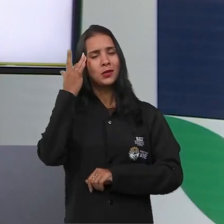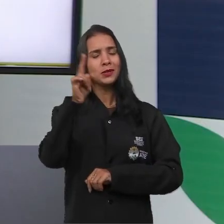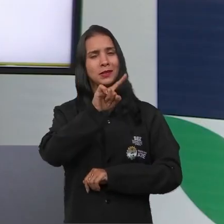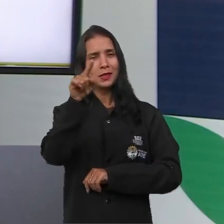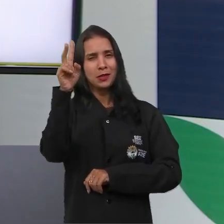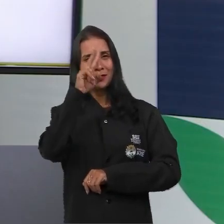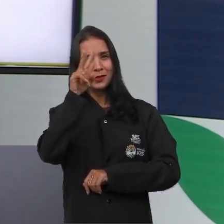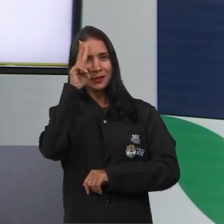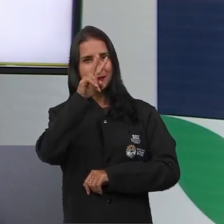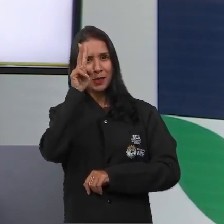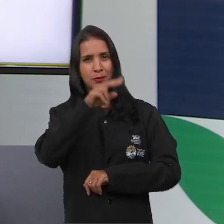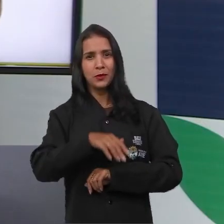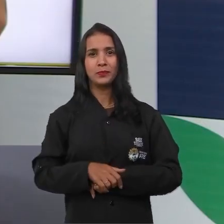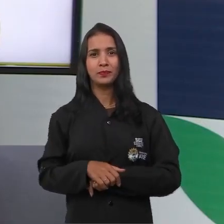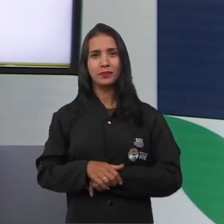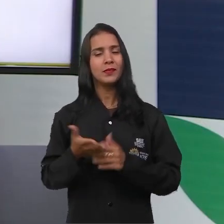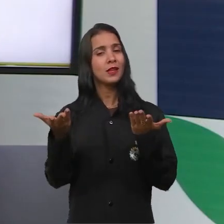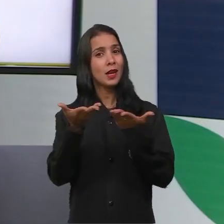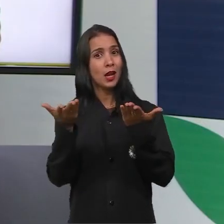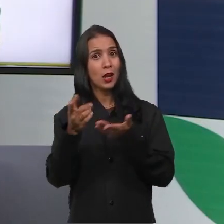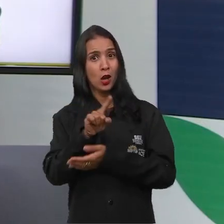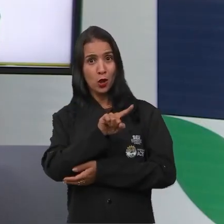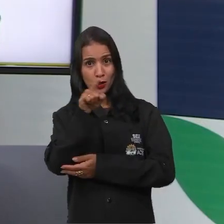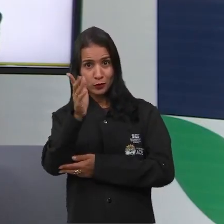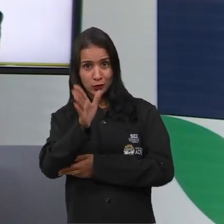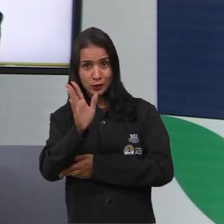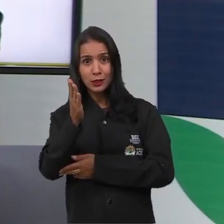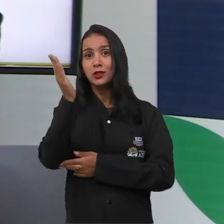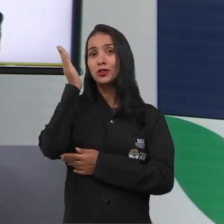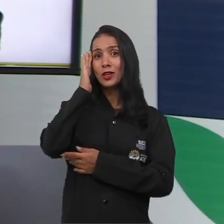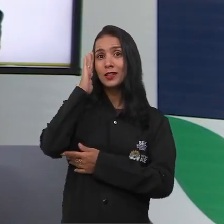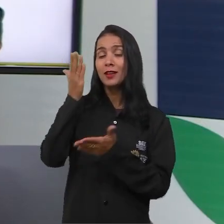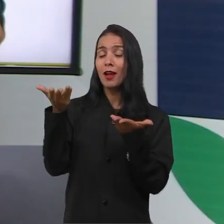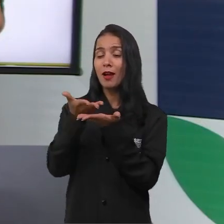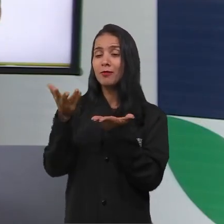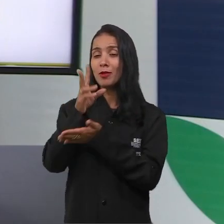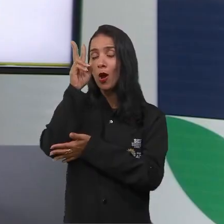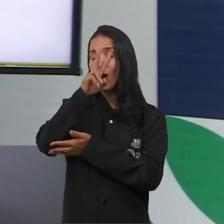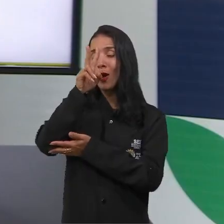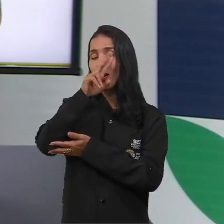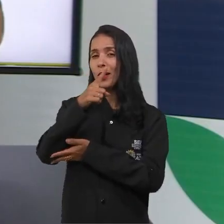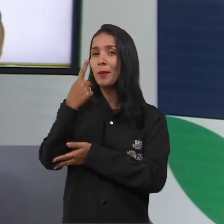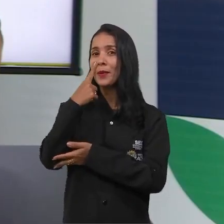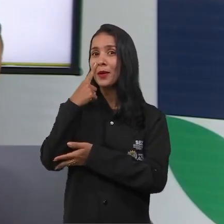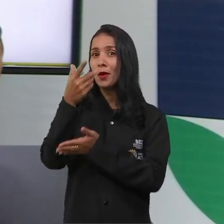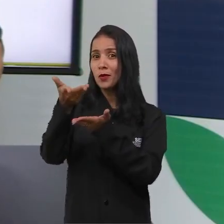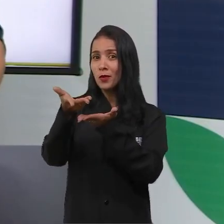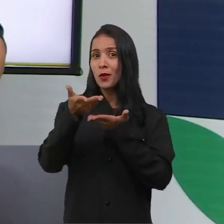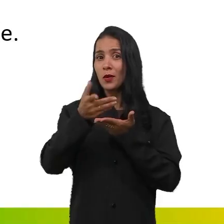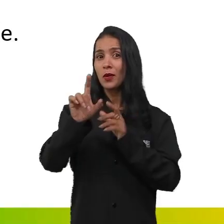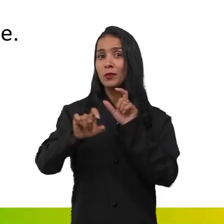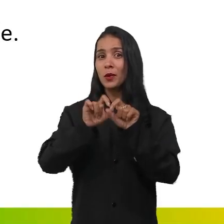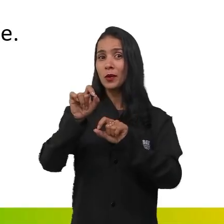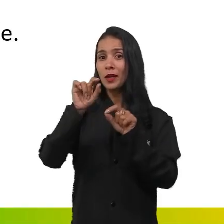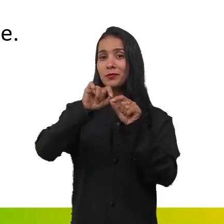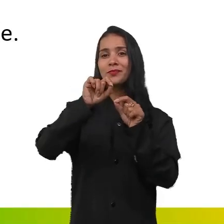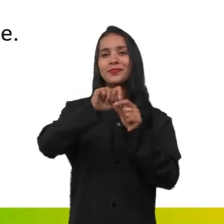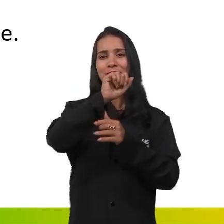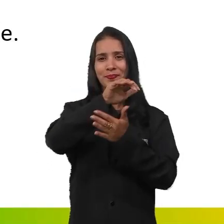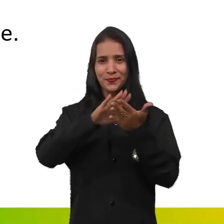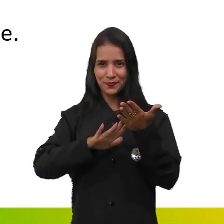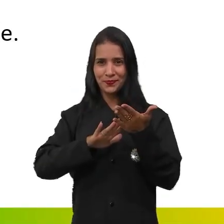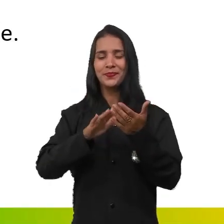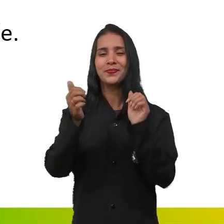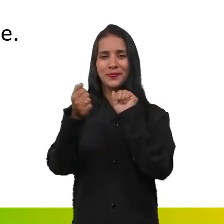coisas. E dentro do que você já sabe e relembrou hoje aqui, eu vou te convidar a, olha só,